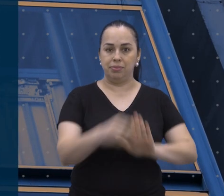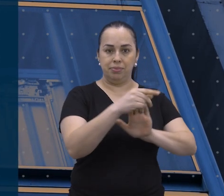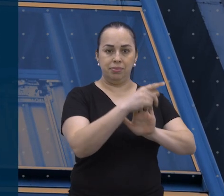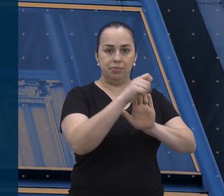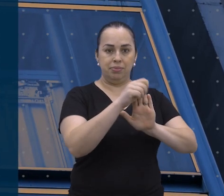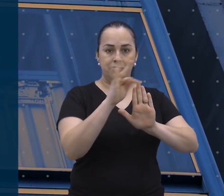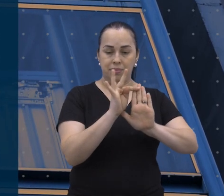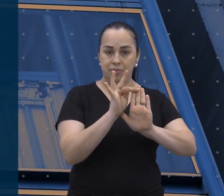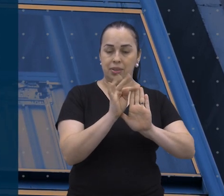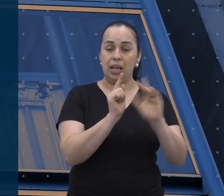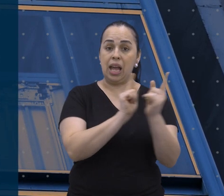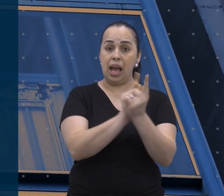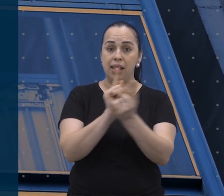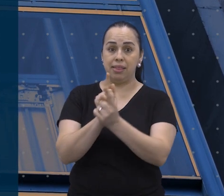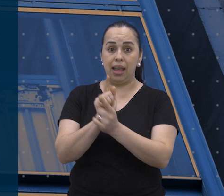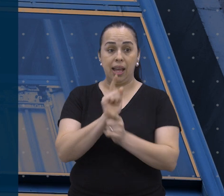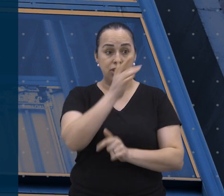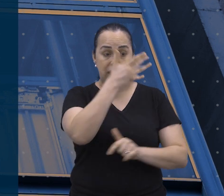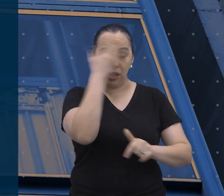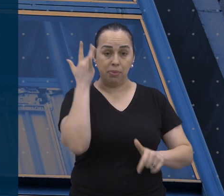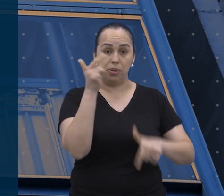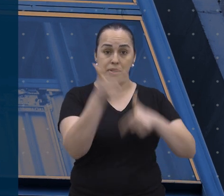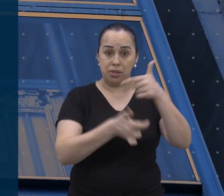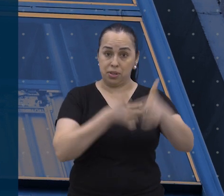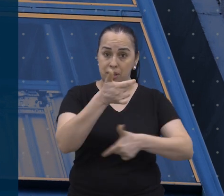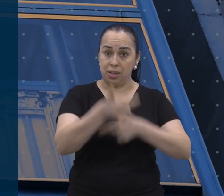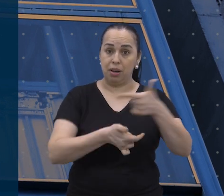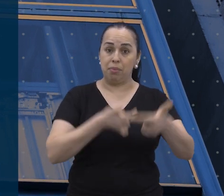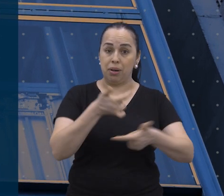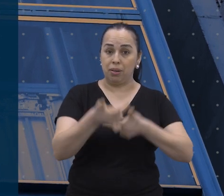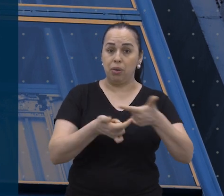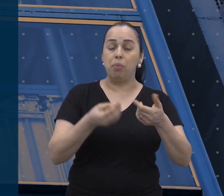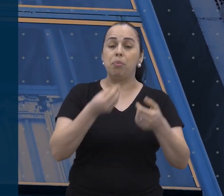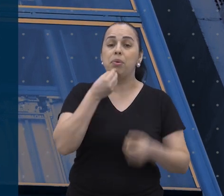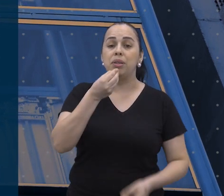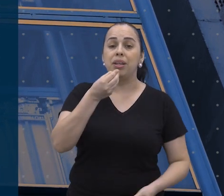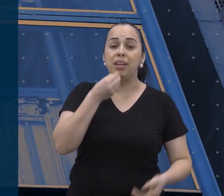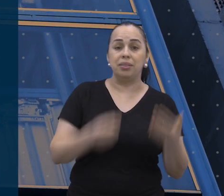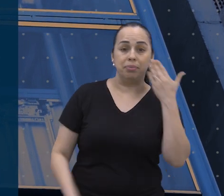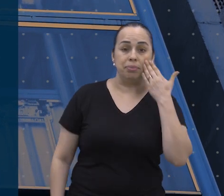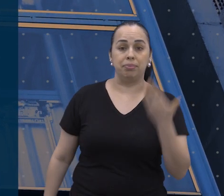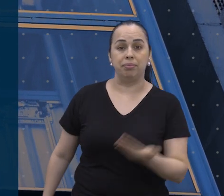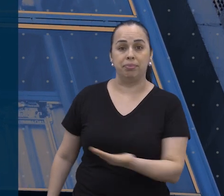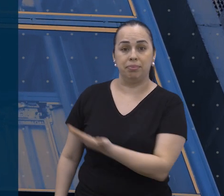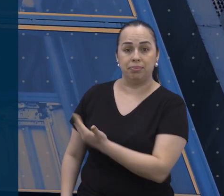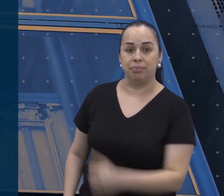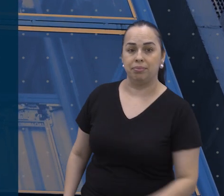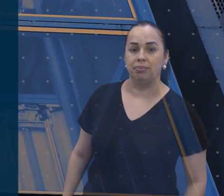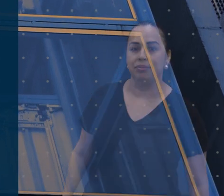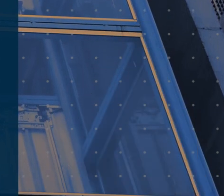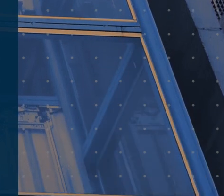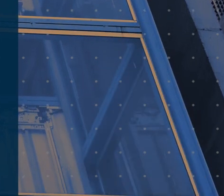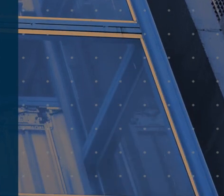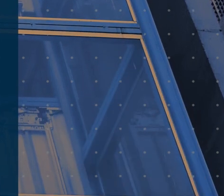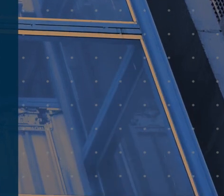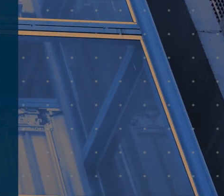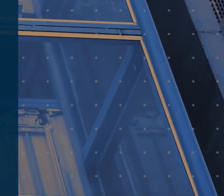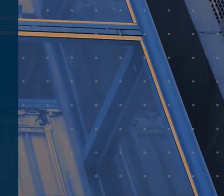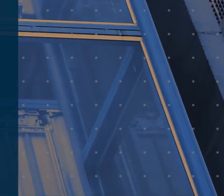O PAT, Posto de Atendimento ao Trabalhador de São José dos Campos, tem oportunidades de emprego para